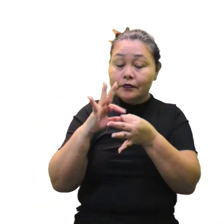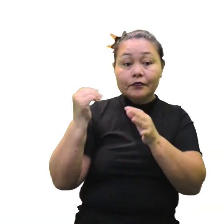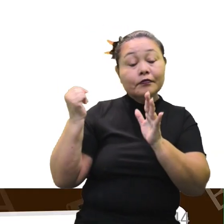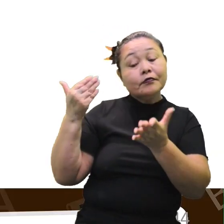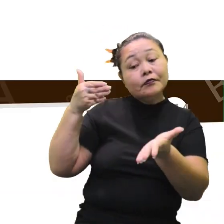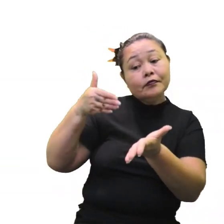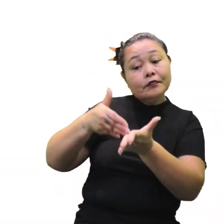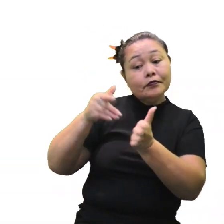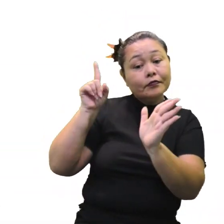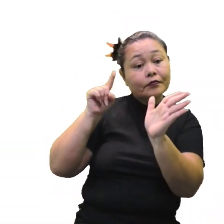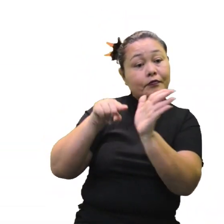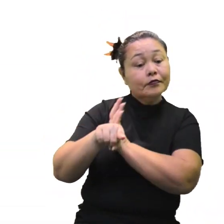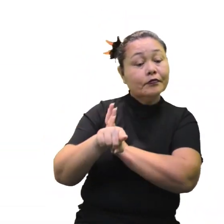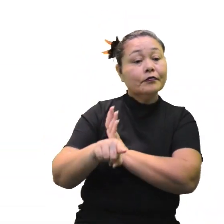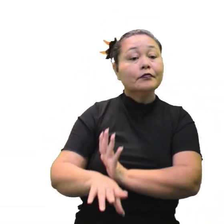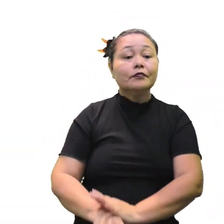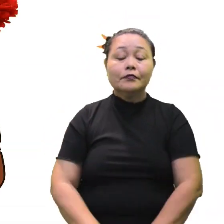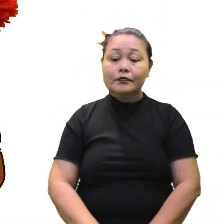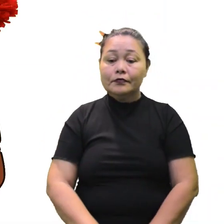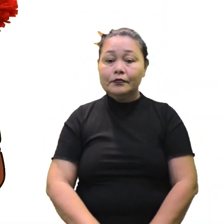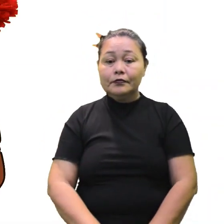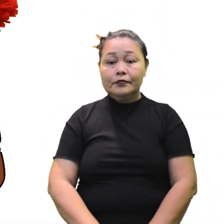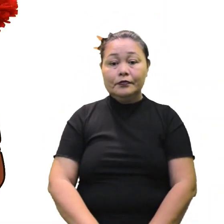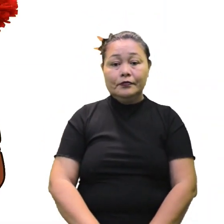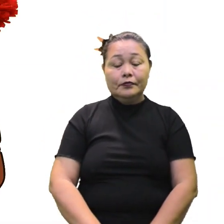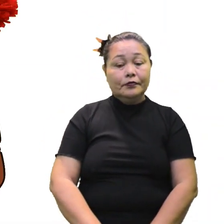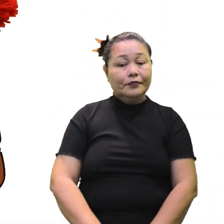Vamos para a última questão.